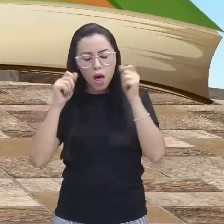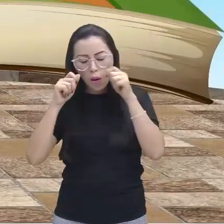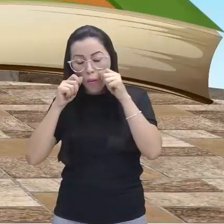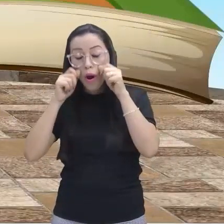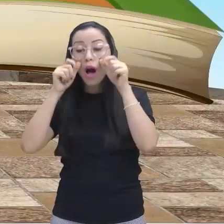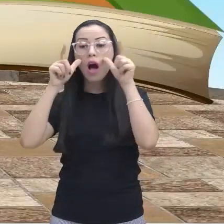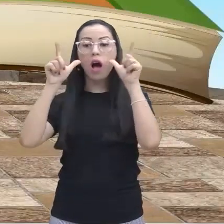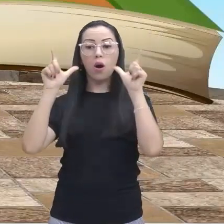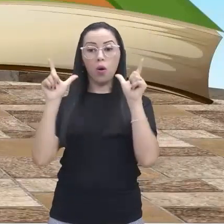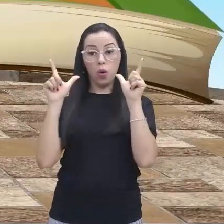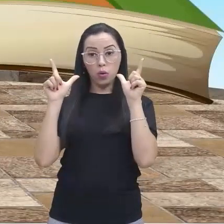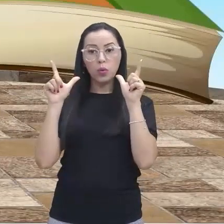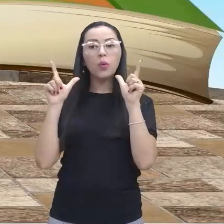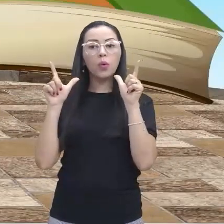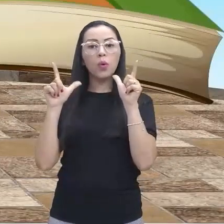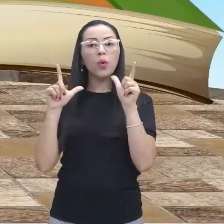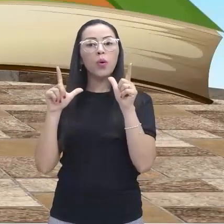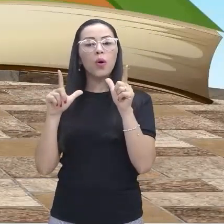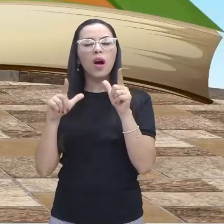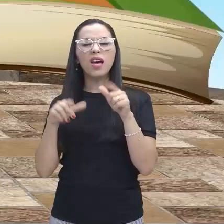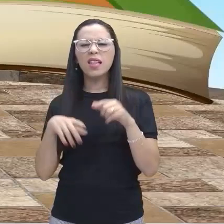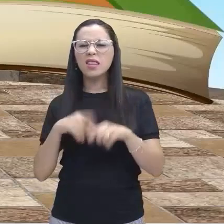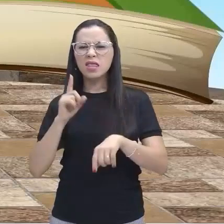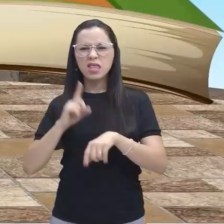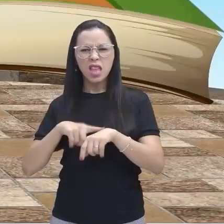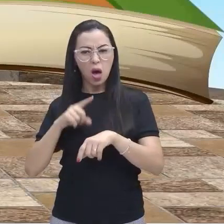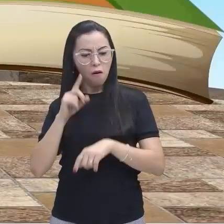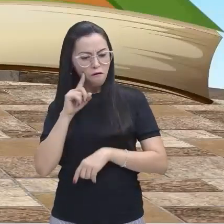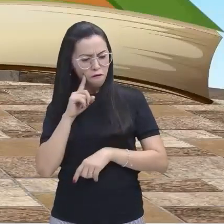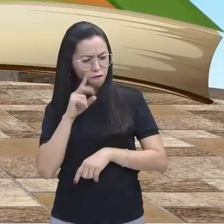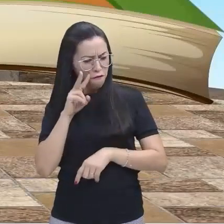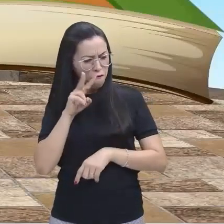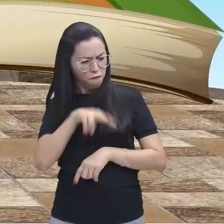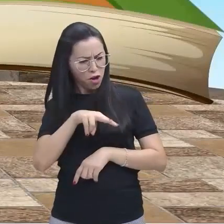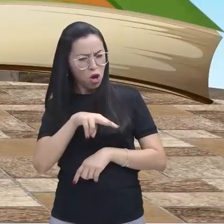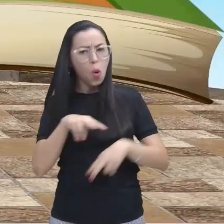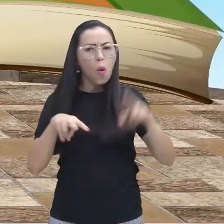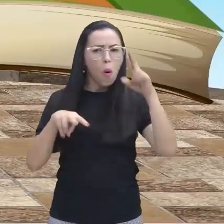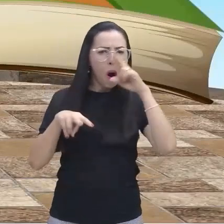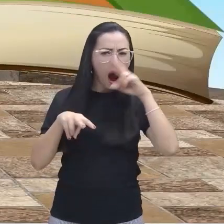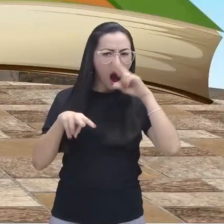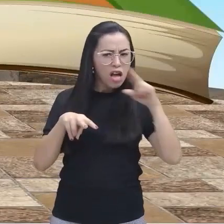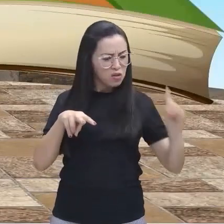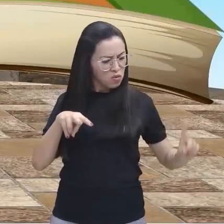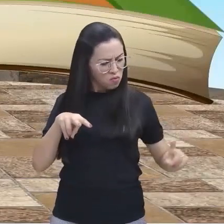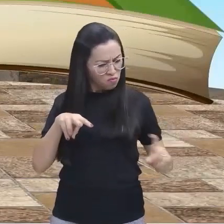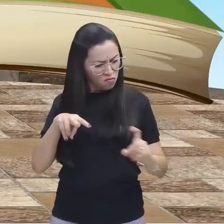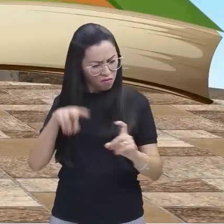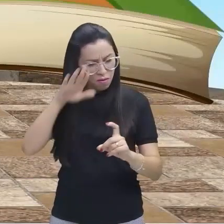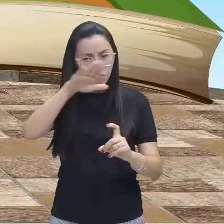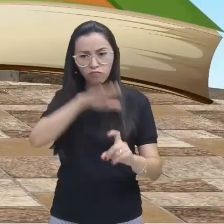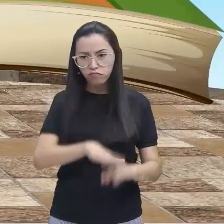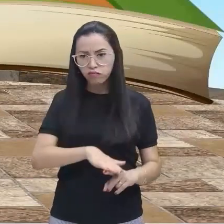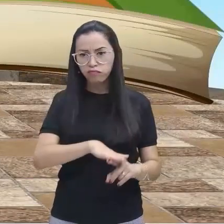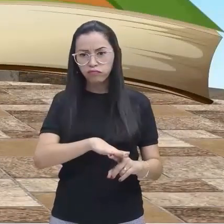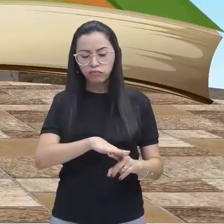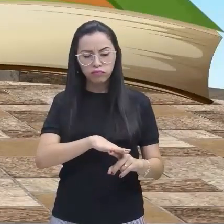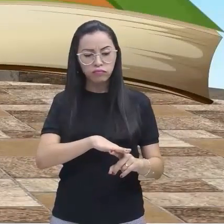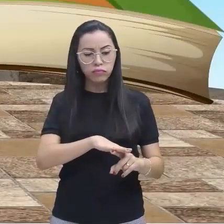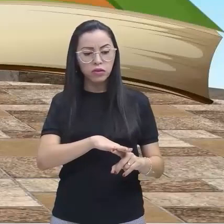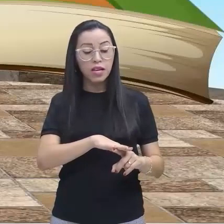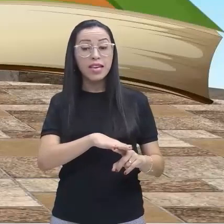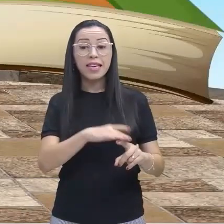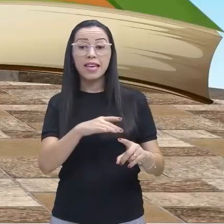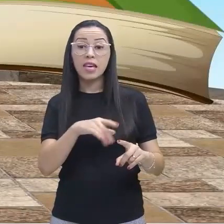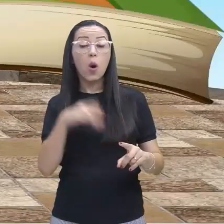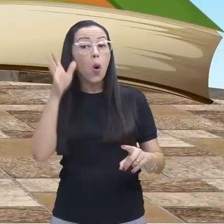acordou, pôs-lhe a pata em cima, abriu a bocarra. E o que aconteceu?